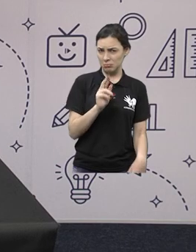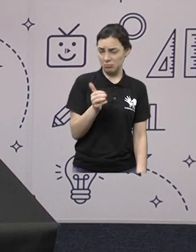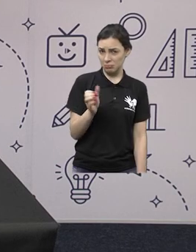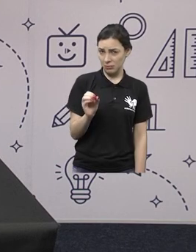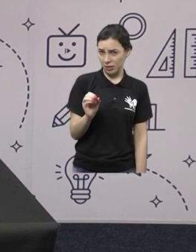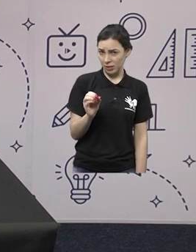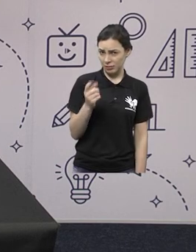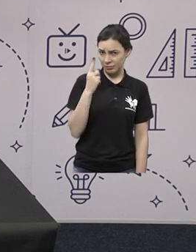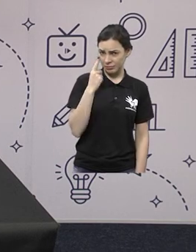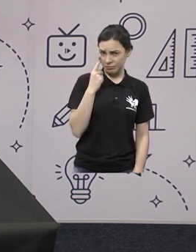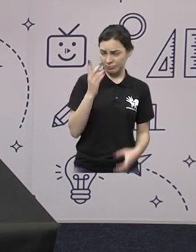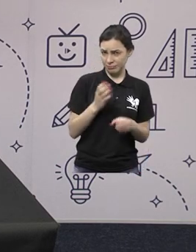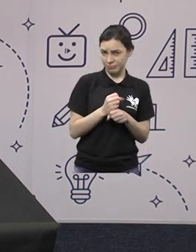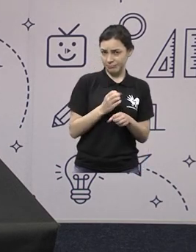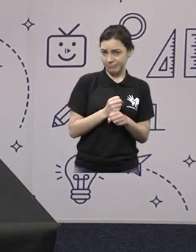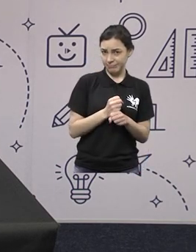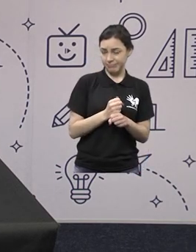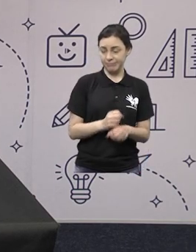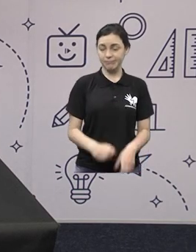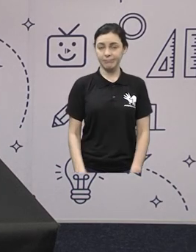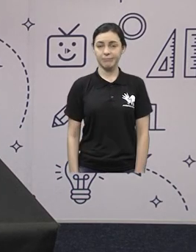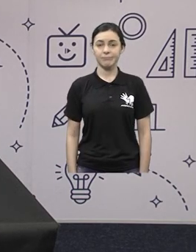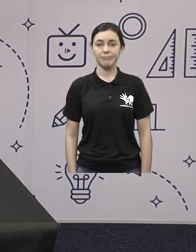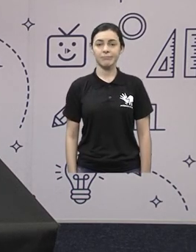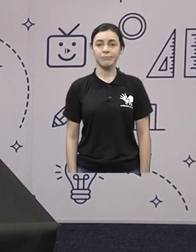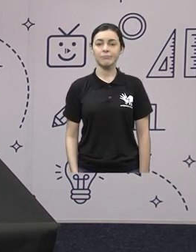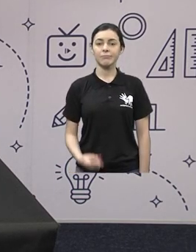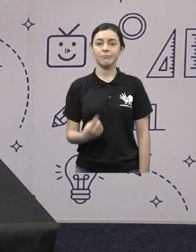Será que nós temos 10 também? Vamos contar?